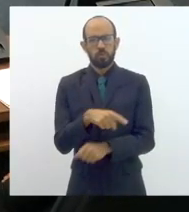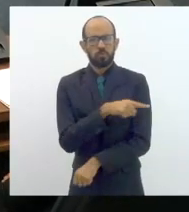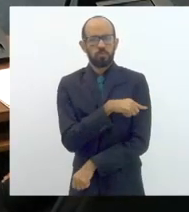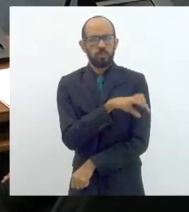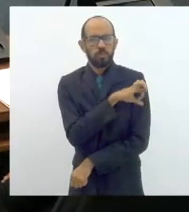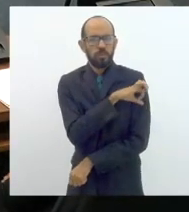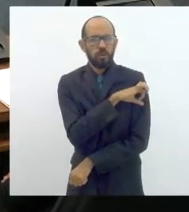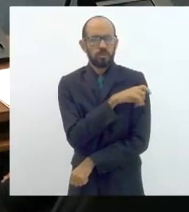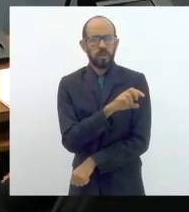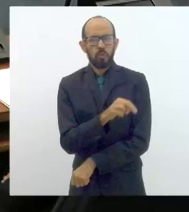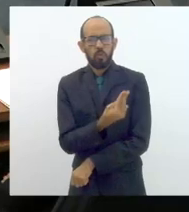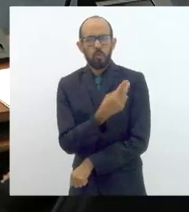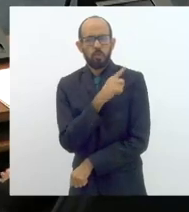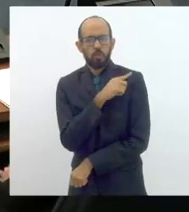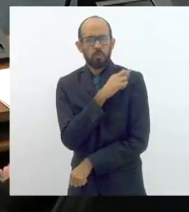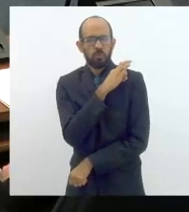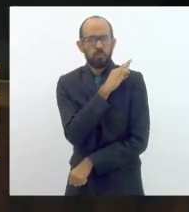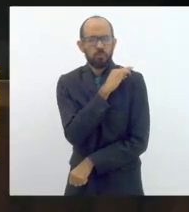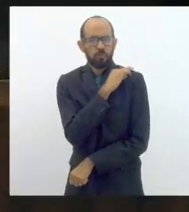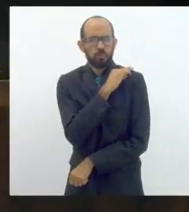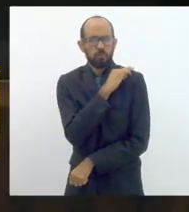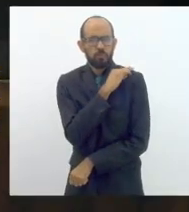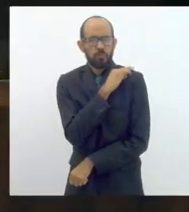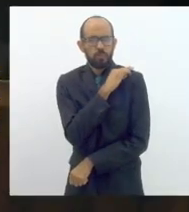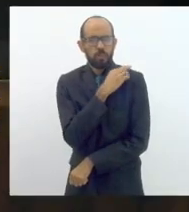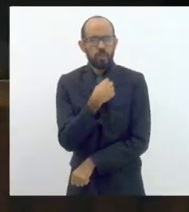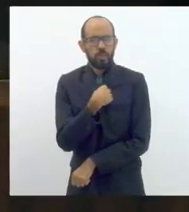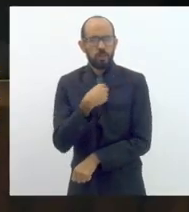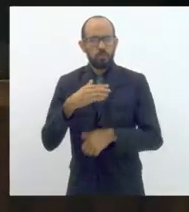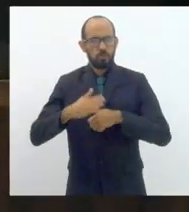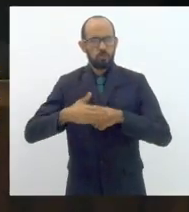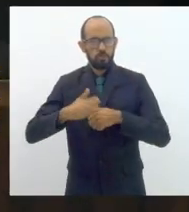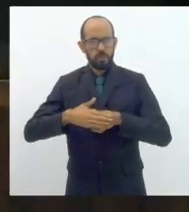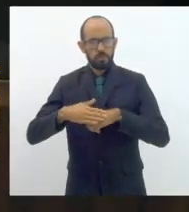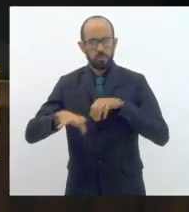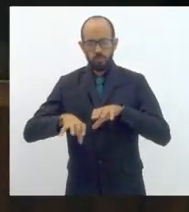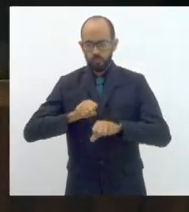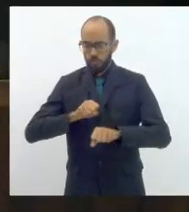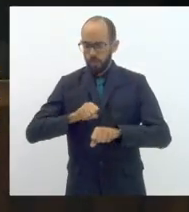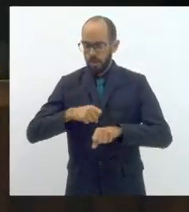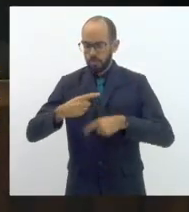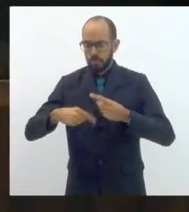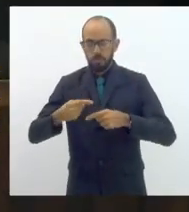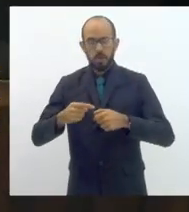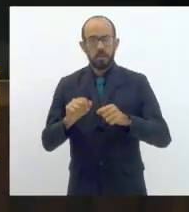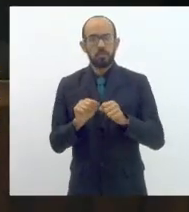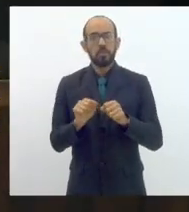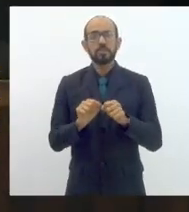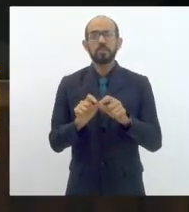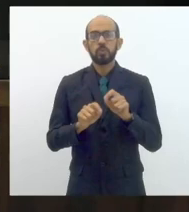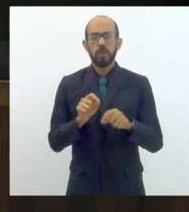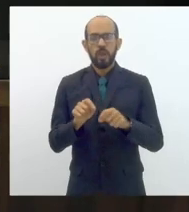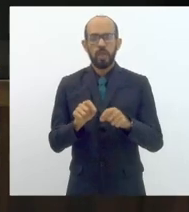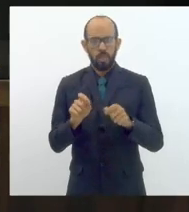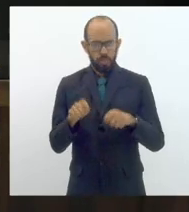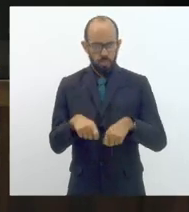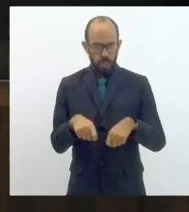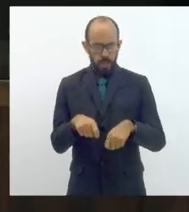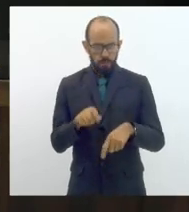médio, agora que eu tenho que correr e caminhar por mim mesmo, para onde eu consigo caminhar? Será que é possível uma vaga